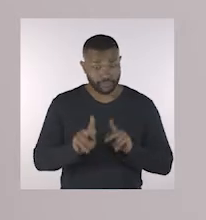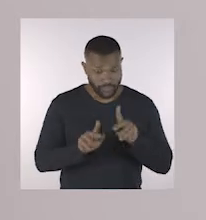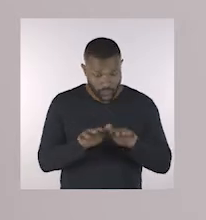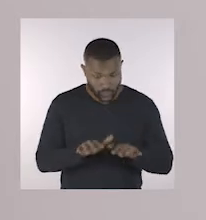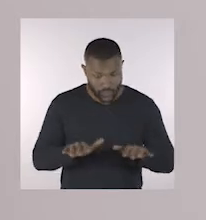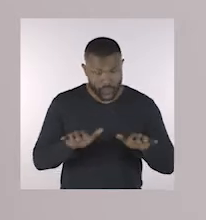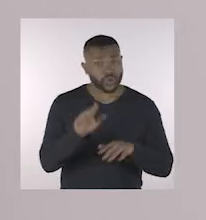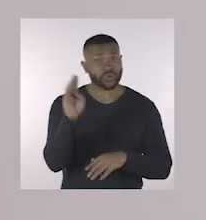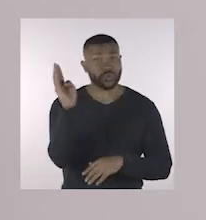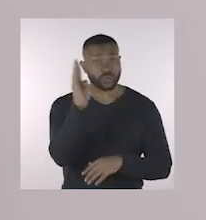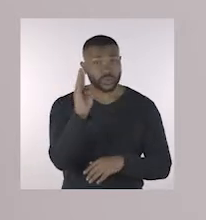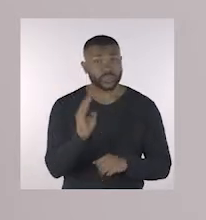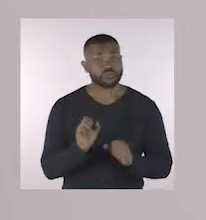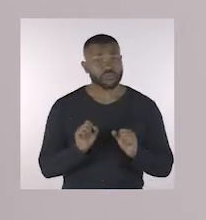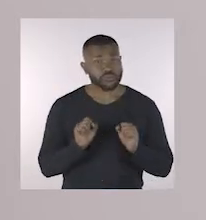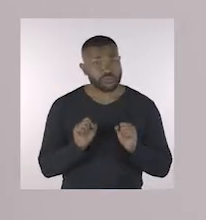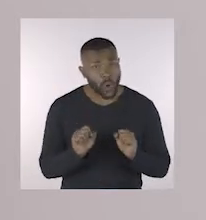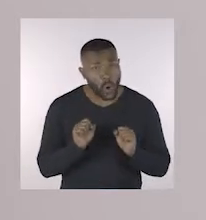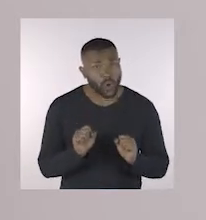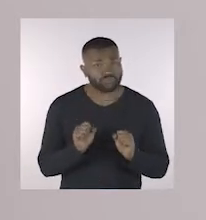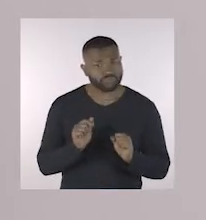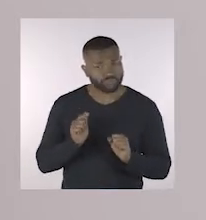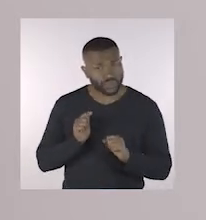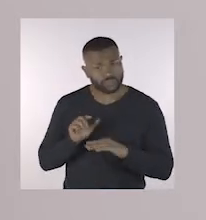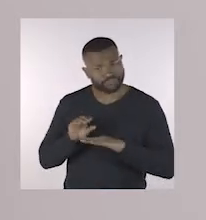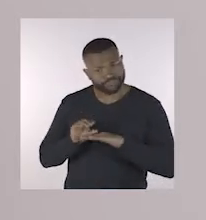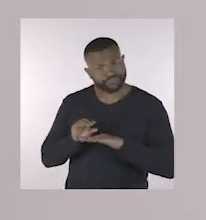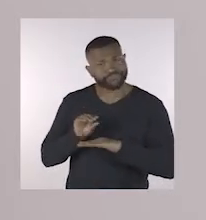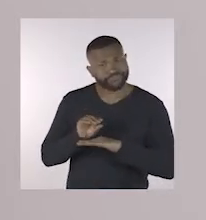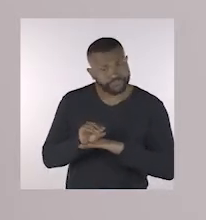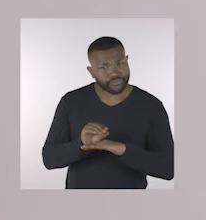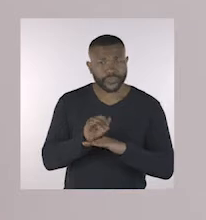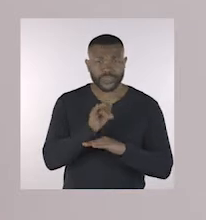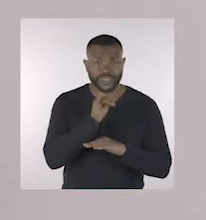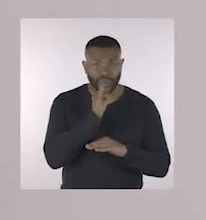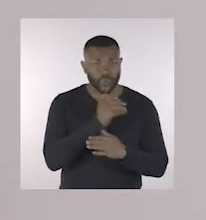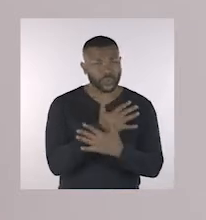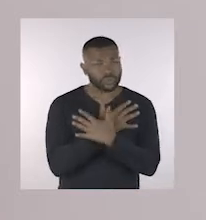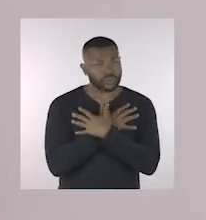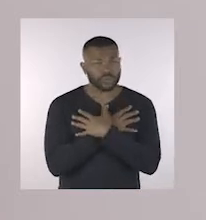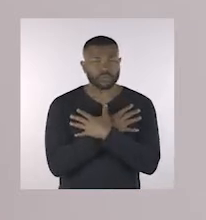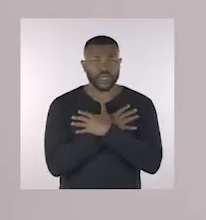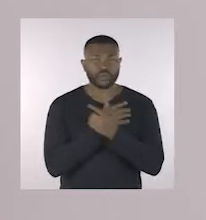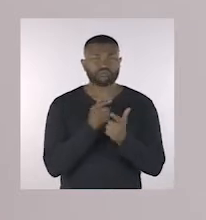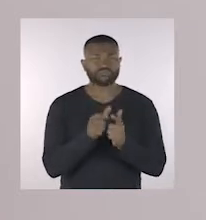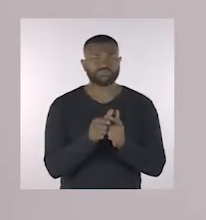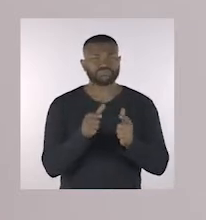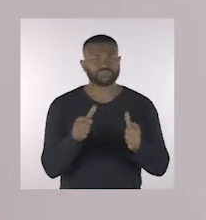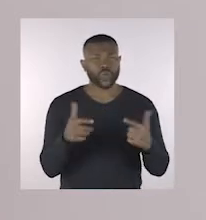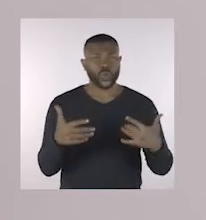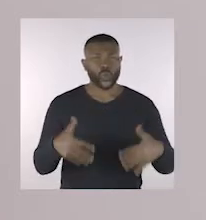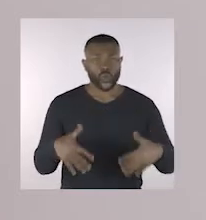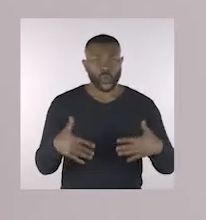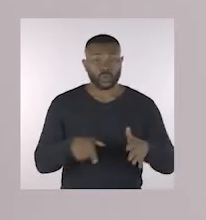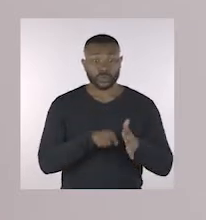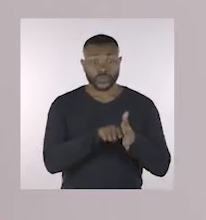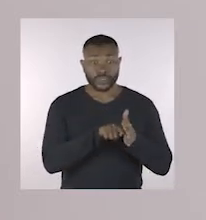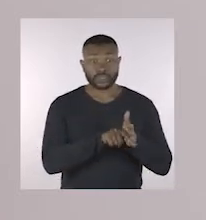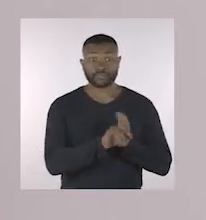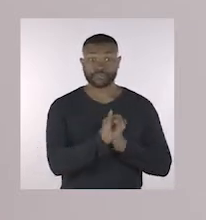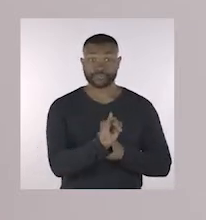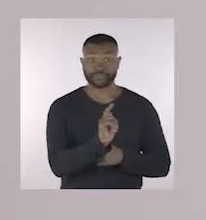a população brasileira Pode garantir o seu sustento com desemprego gigante que todo